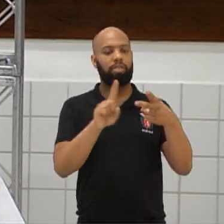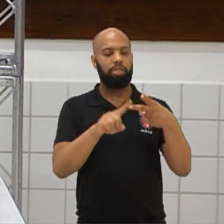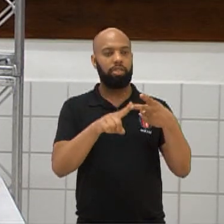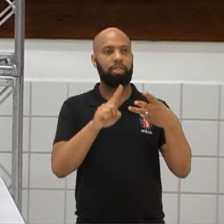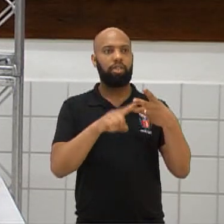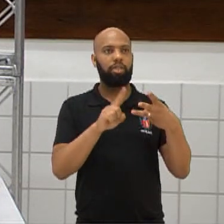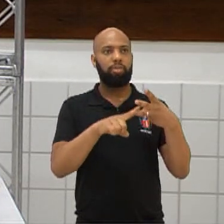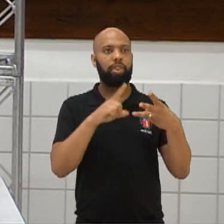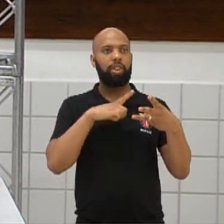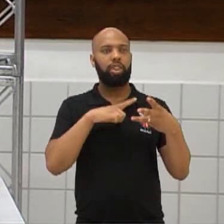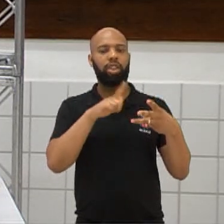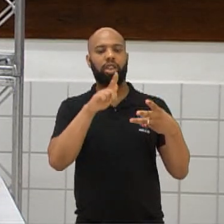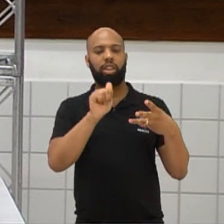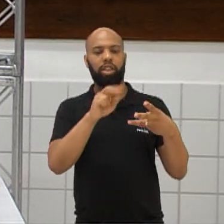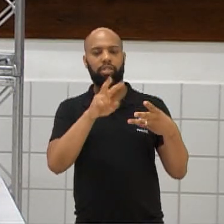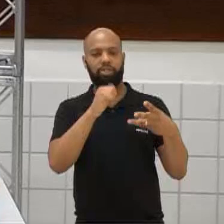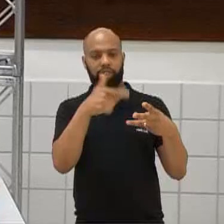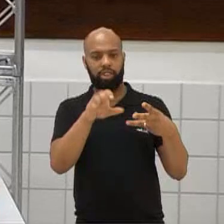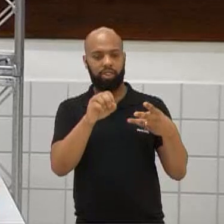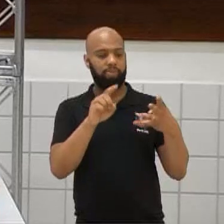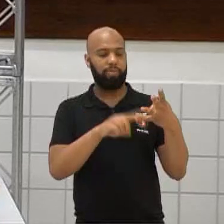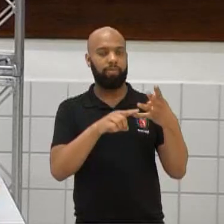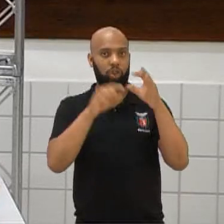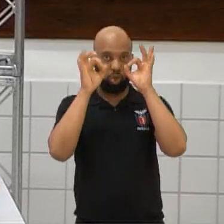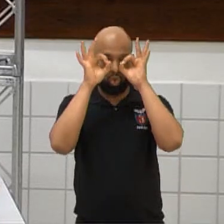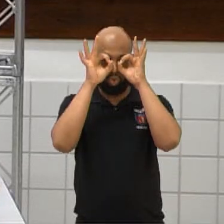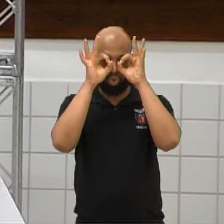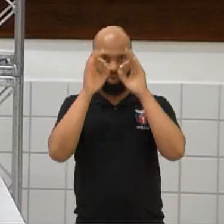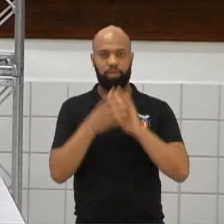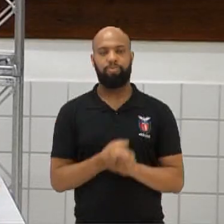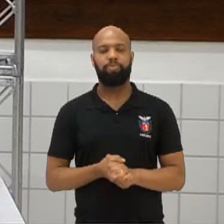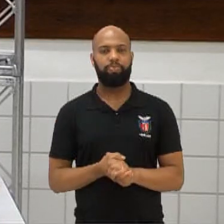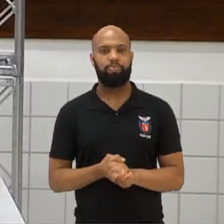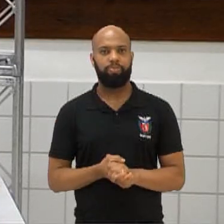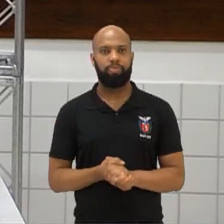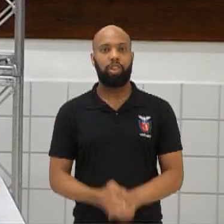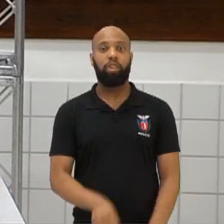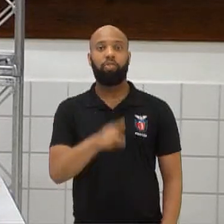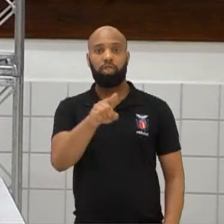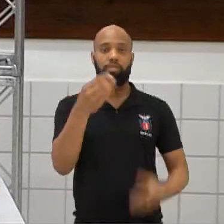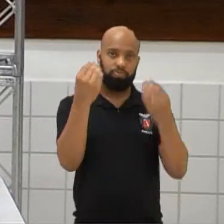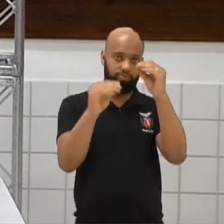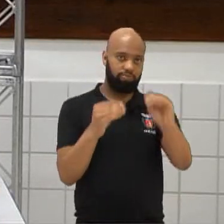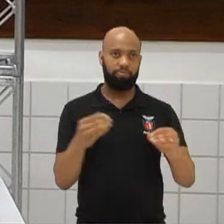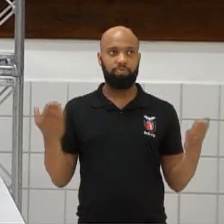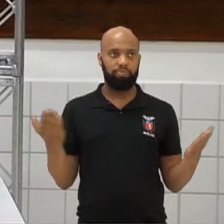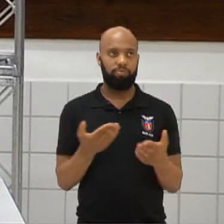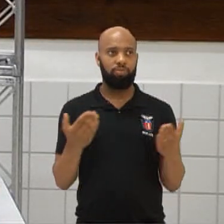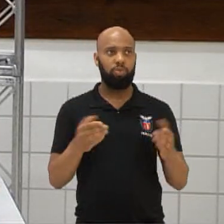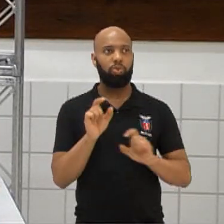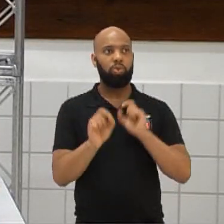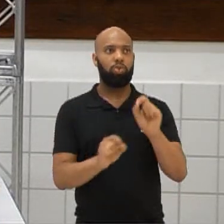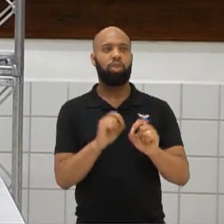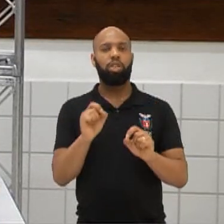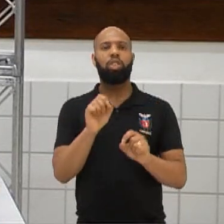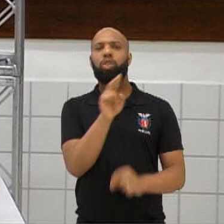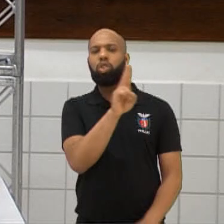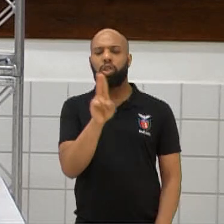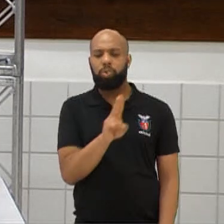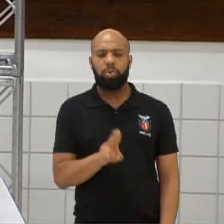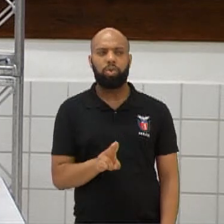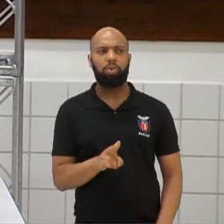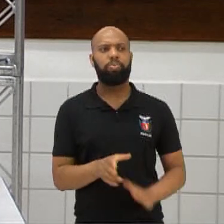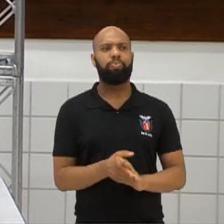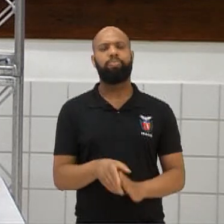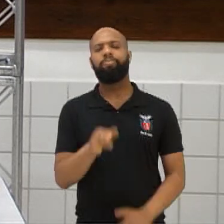também falcão, gavião e tenho também coruja. Vocês vão colocar nos comentários aí a classificação deles.